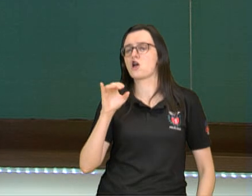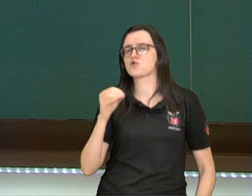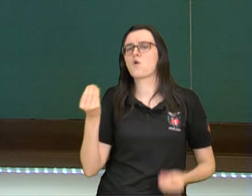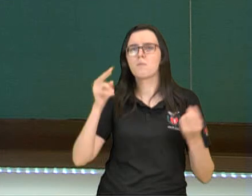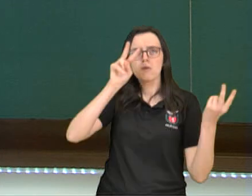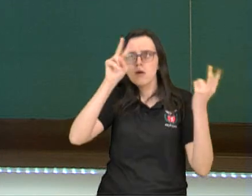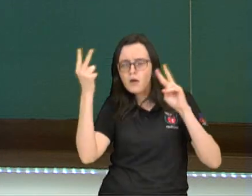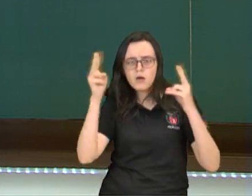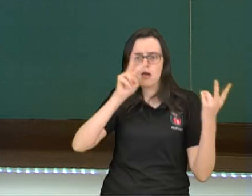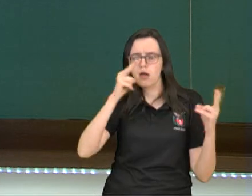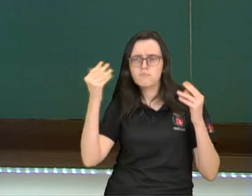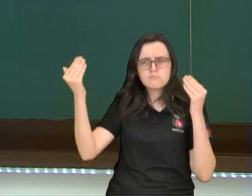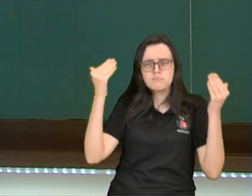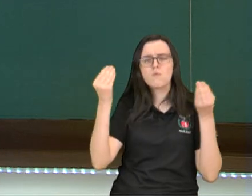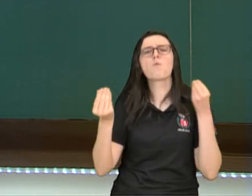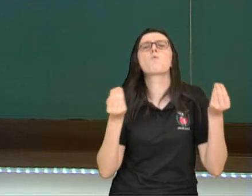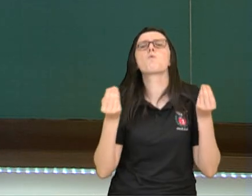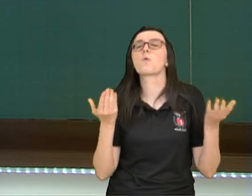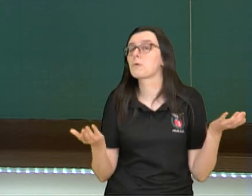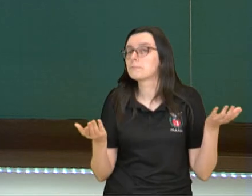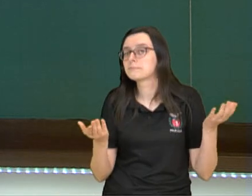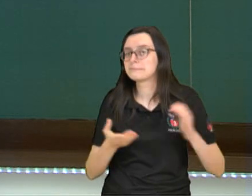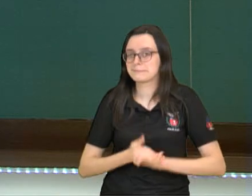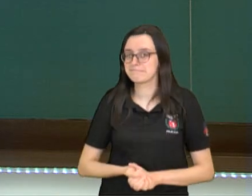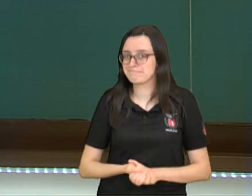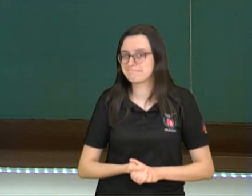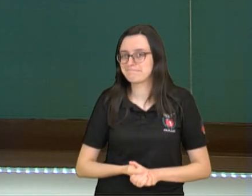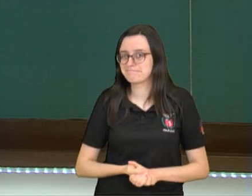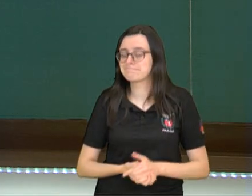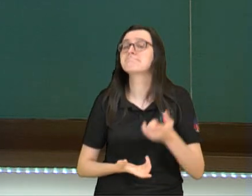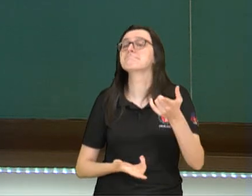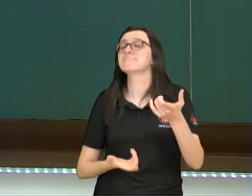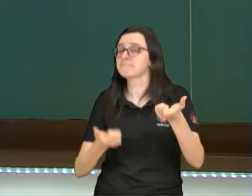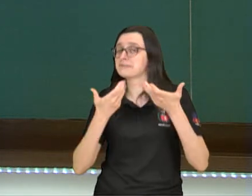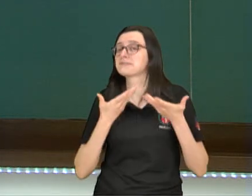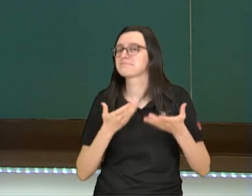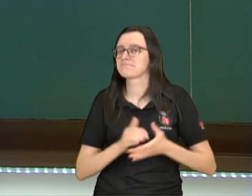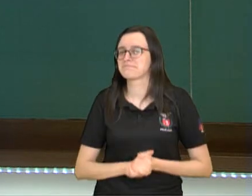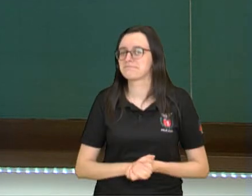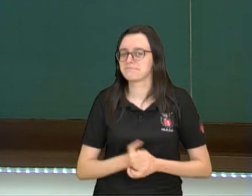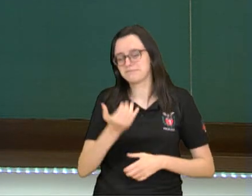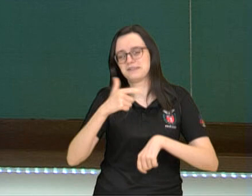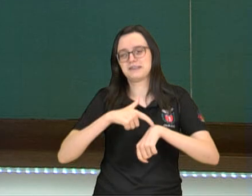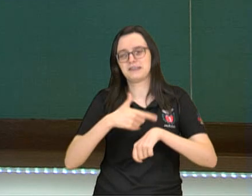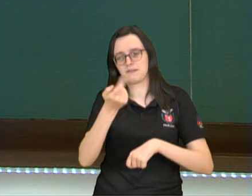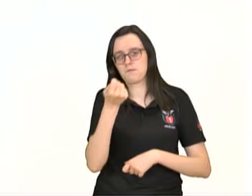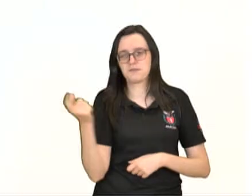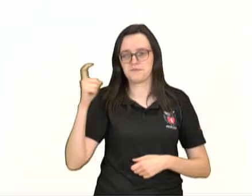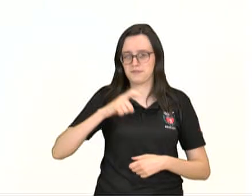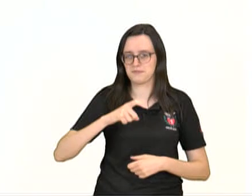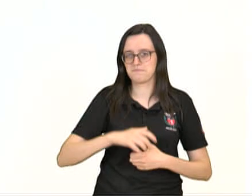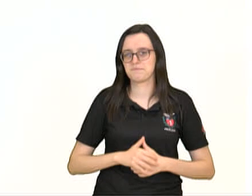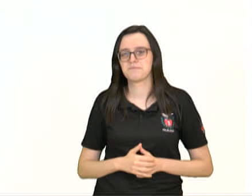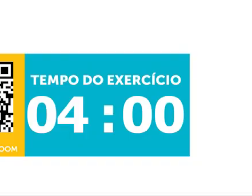fosse usar essa comparação proporcional aí, hein? O que você me diz? Um tempo para você e já volto.